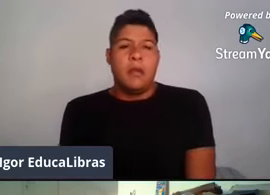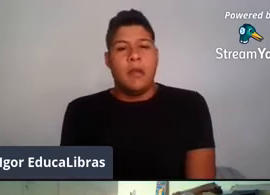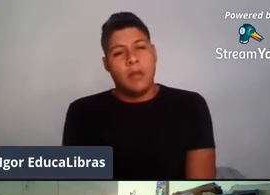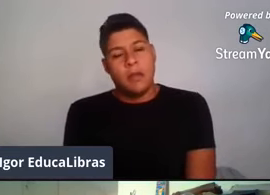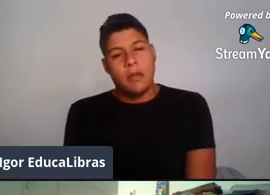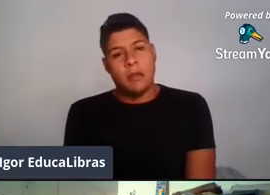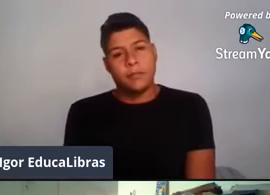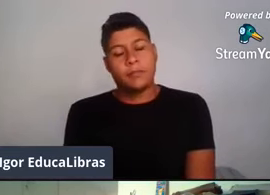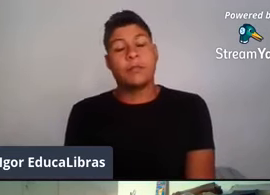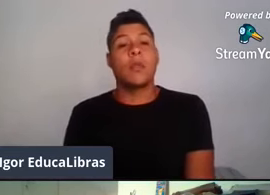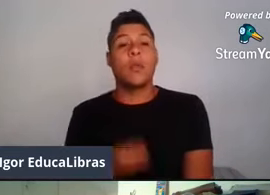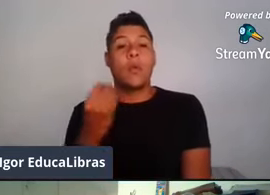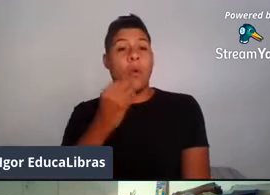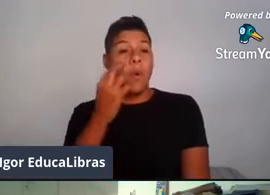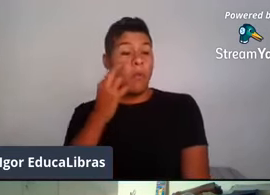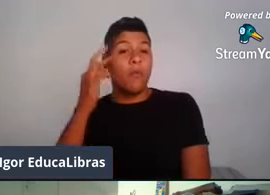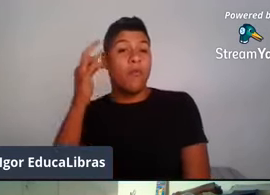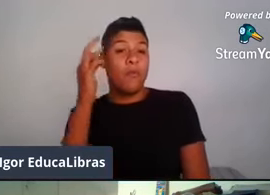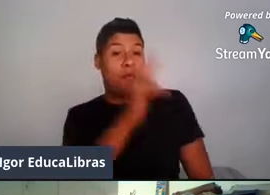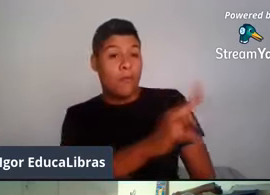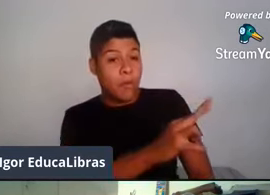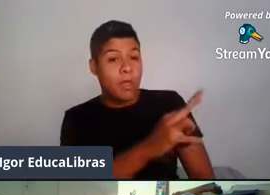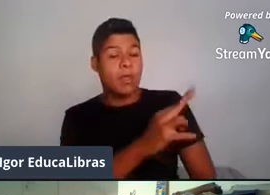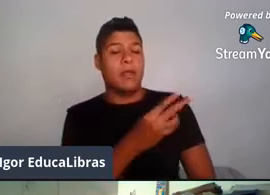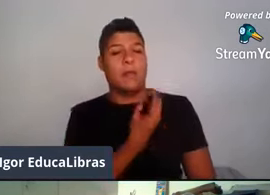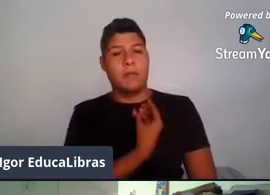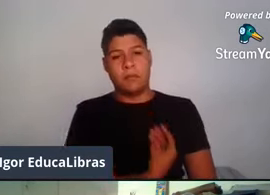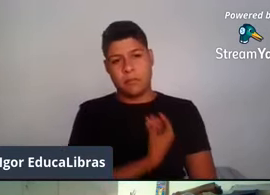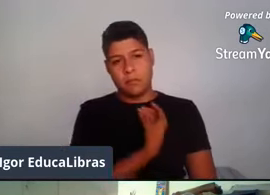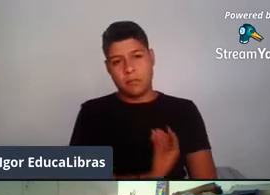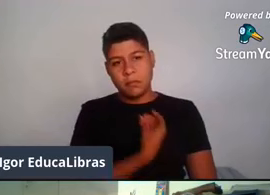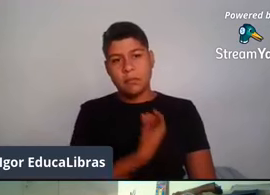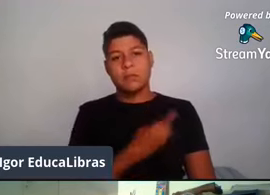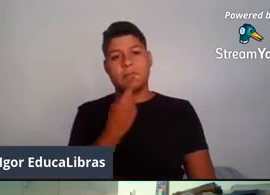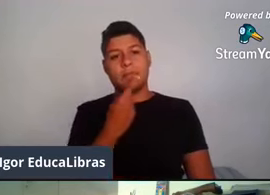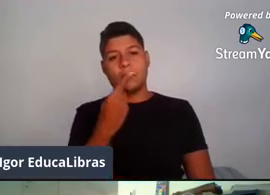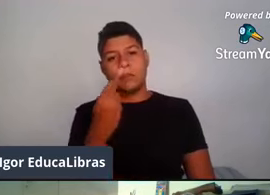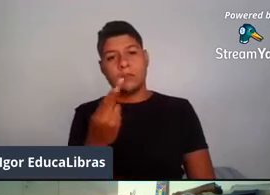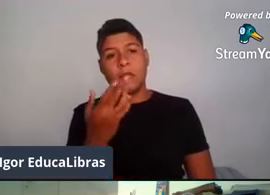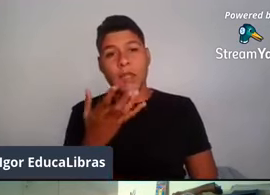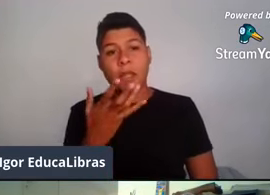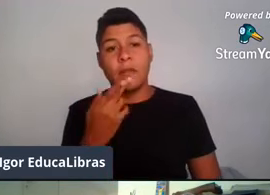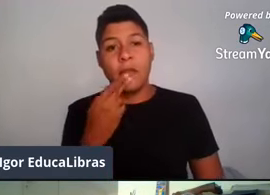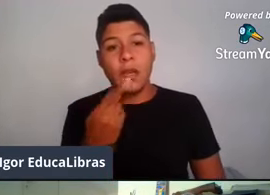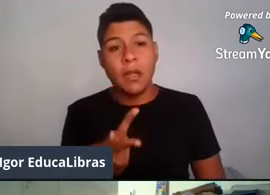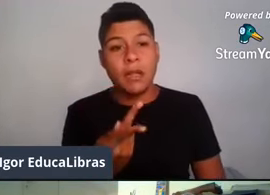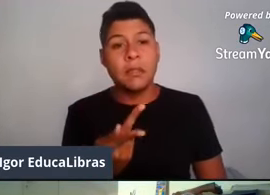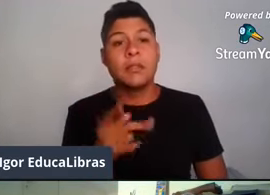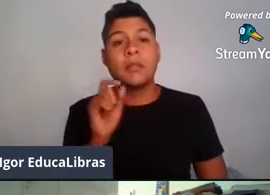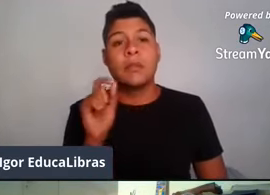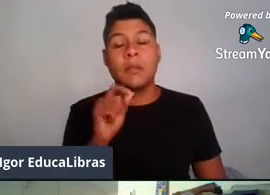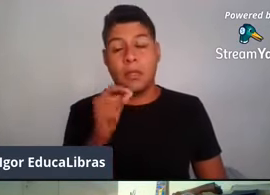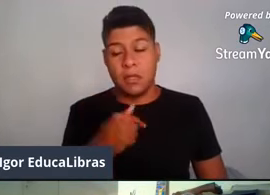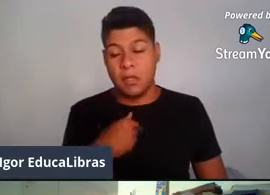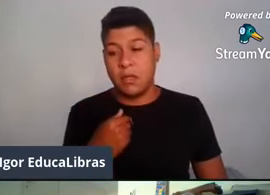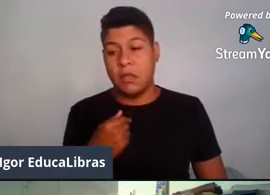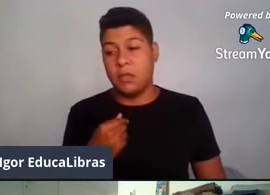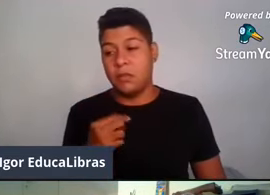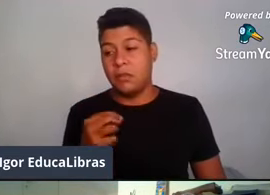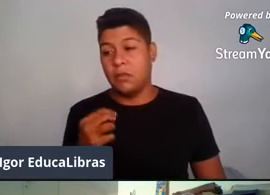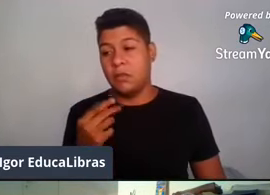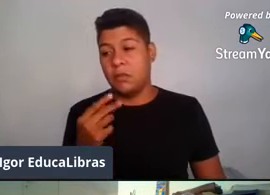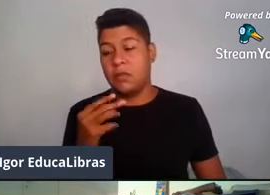Como é que você vê, né, nessa linha do que nós estamos falando? Eu queria que você falasse um pouco mais para eu não ficar só com a minha